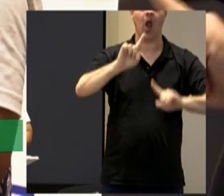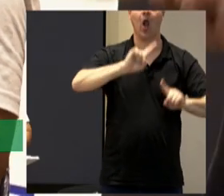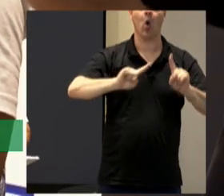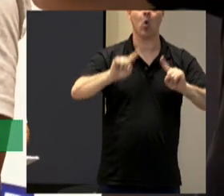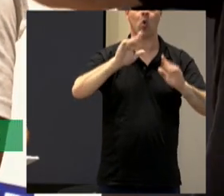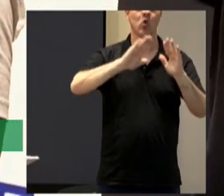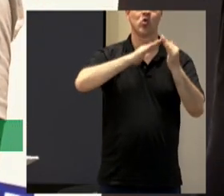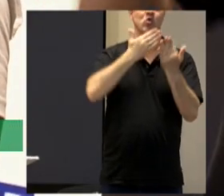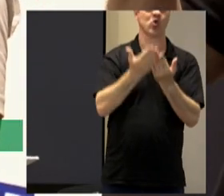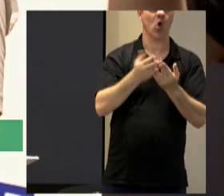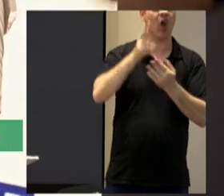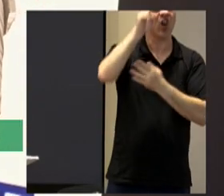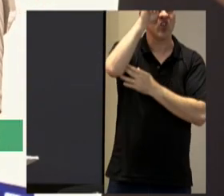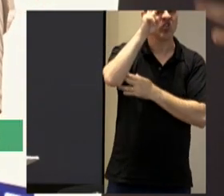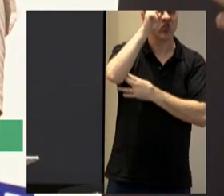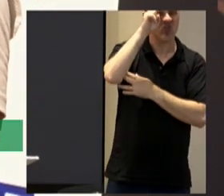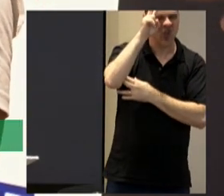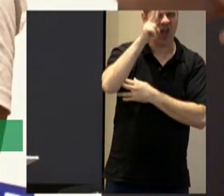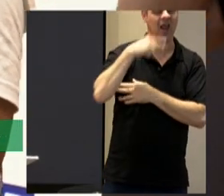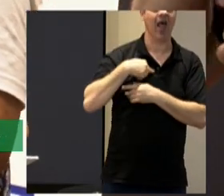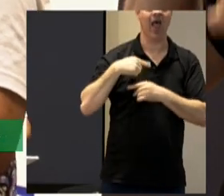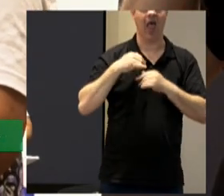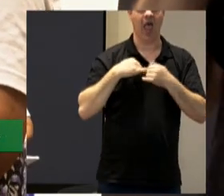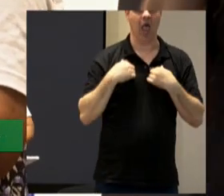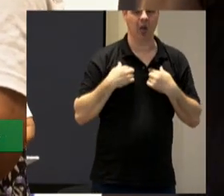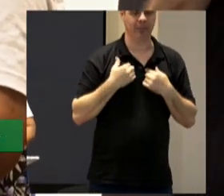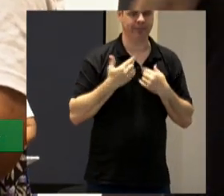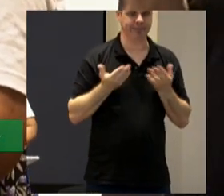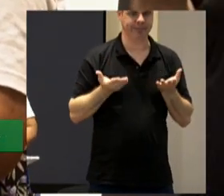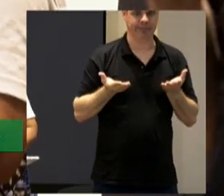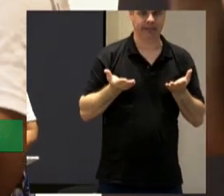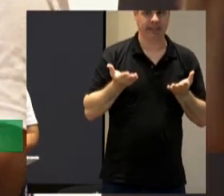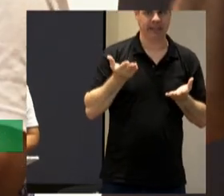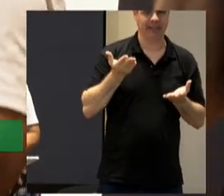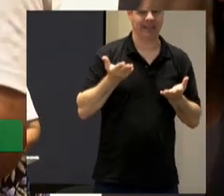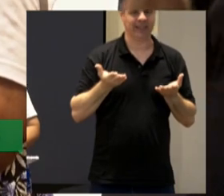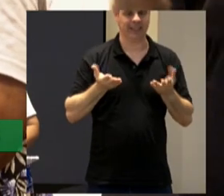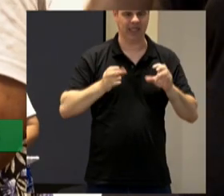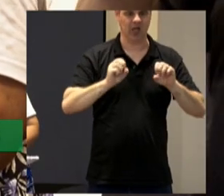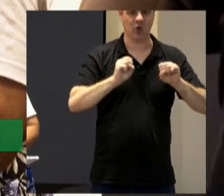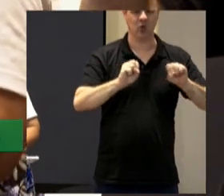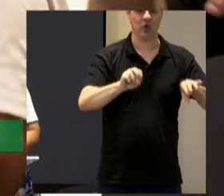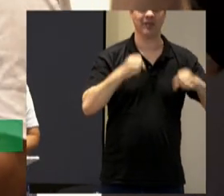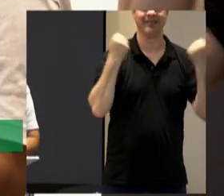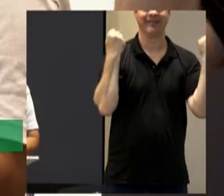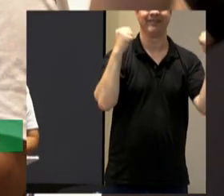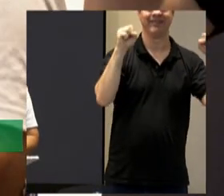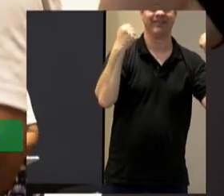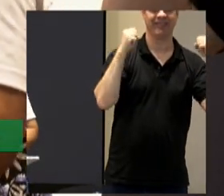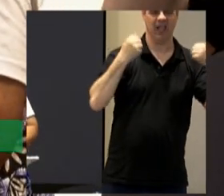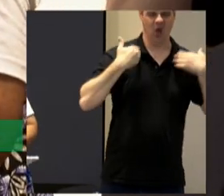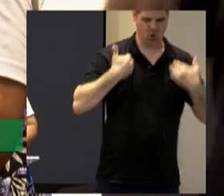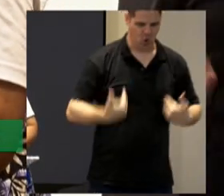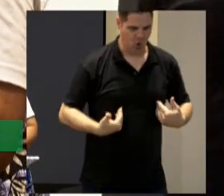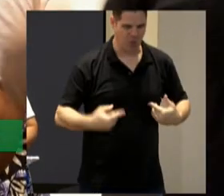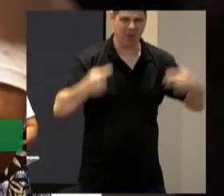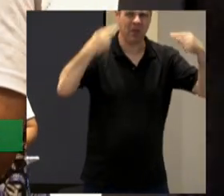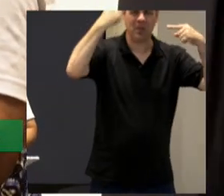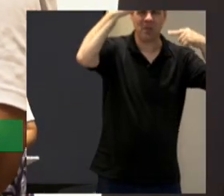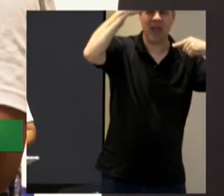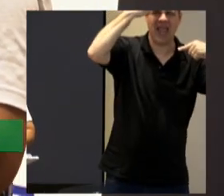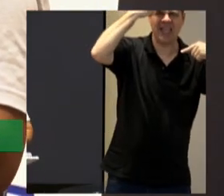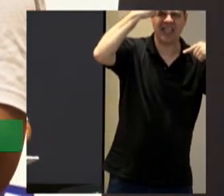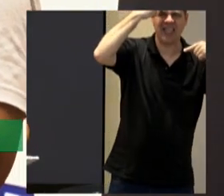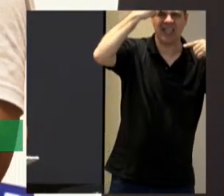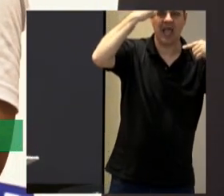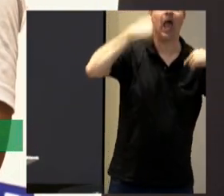diversas no campo da história. Eu tive que me equilibrar nesse campo. Na educação física, é corpo, é mente.